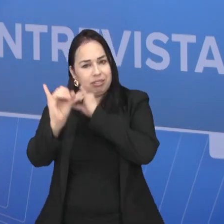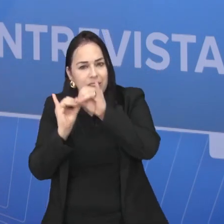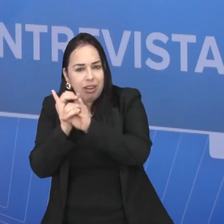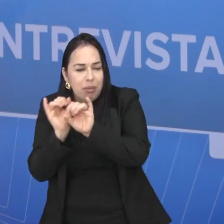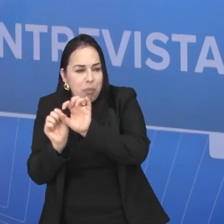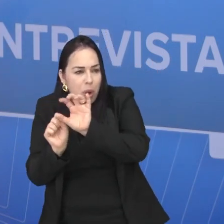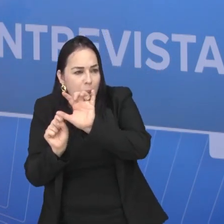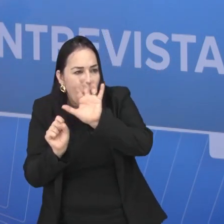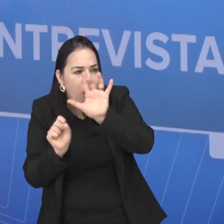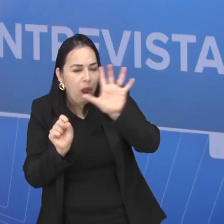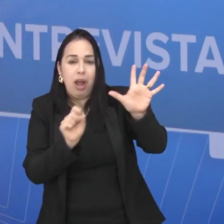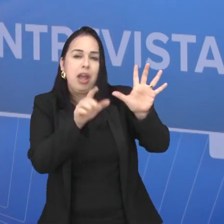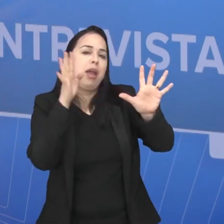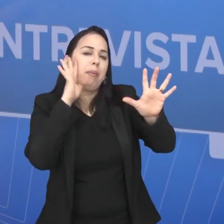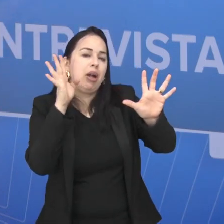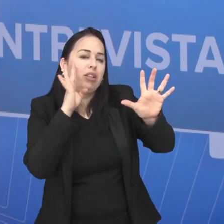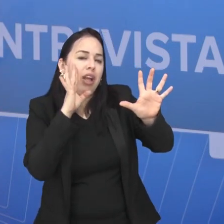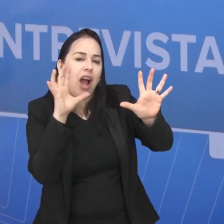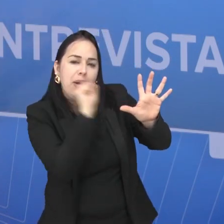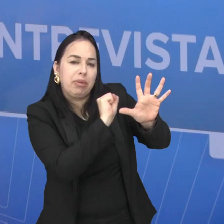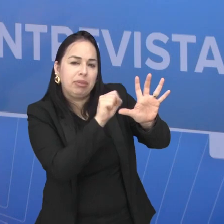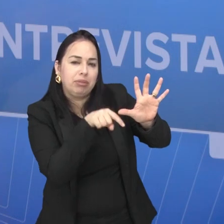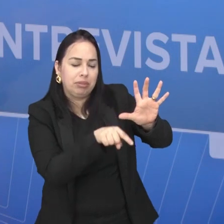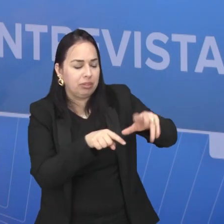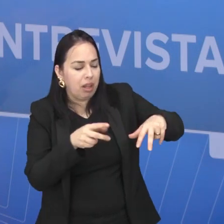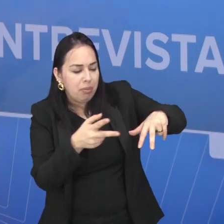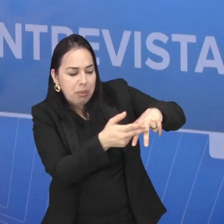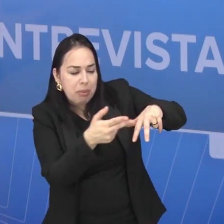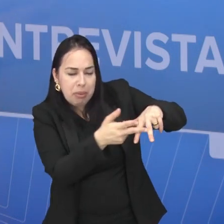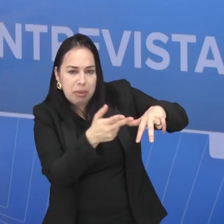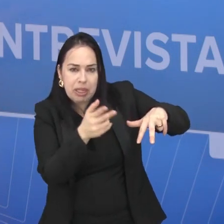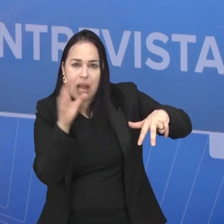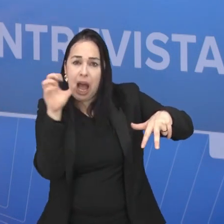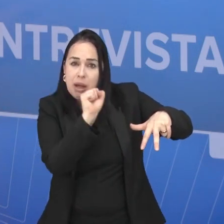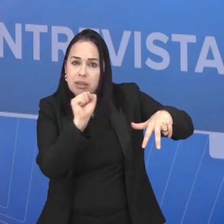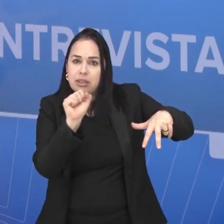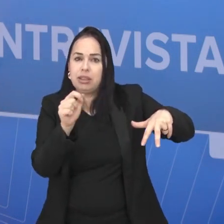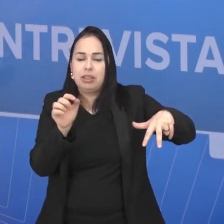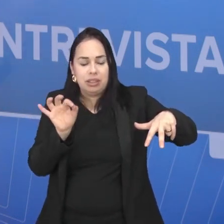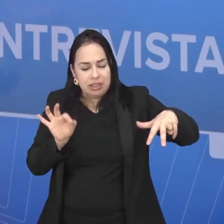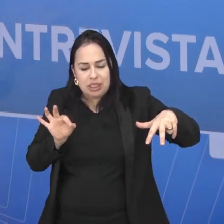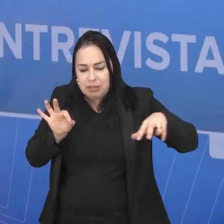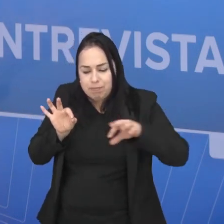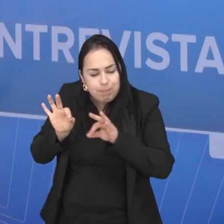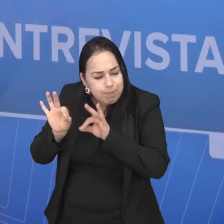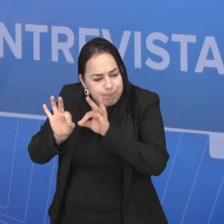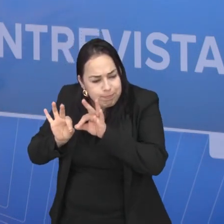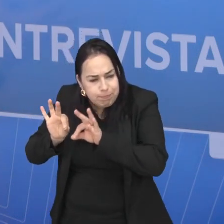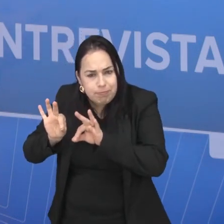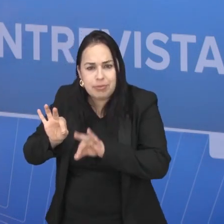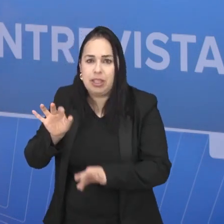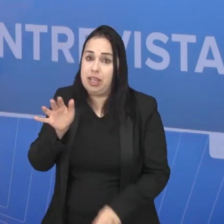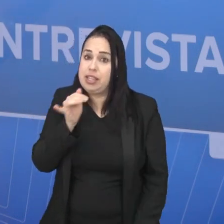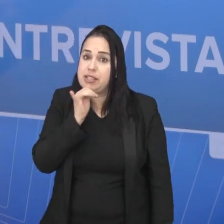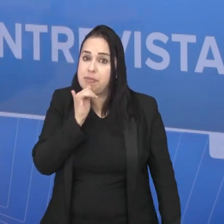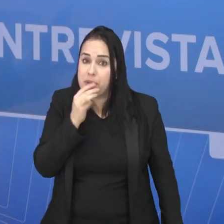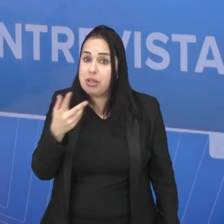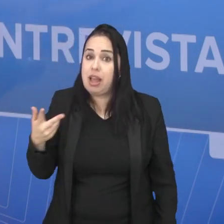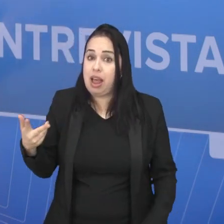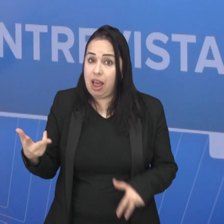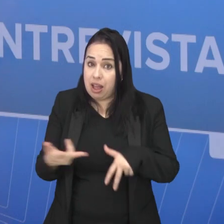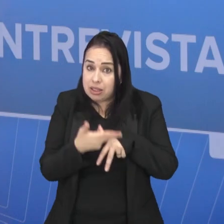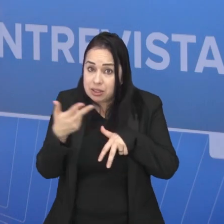esse atraso pequeno, então você imagina o que pode ser feito, né? Então, coisas que exigem muita precisão, né? Como a